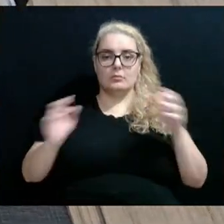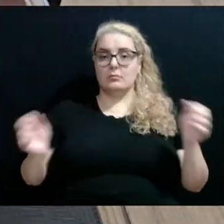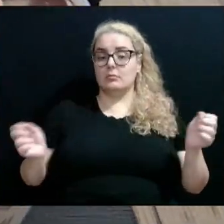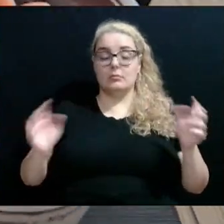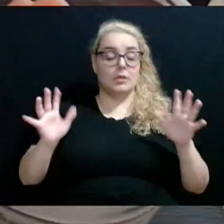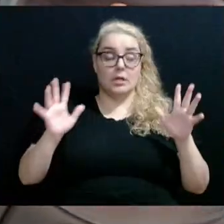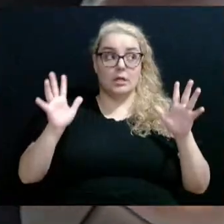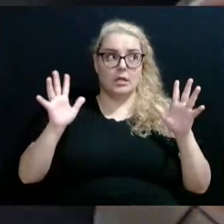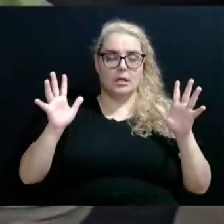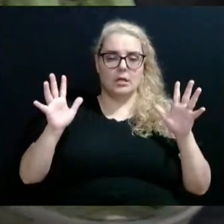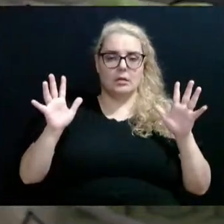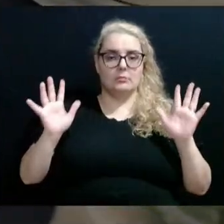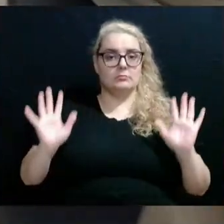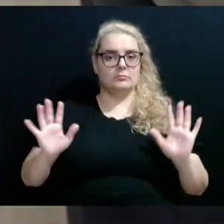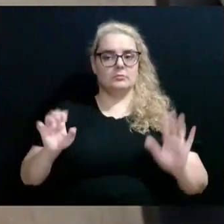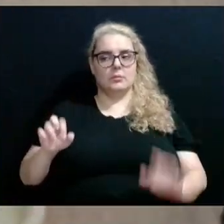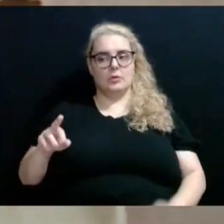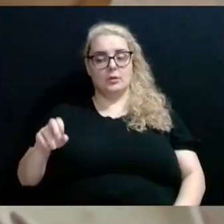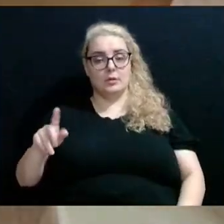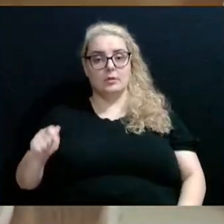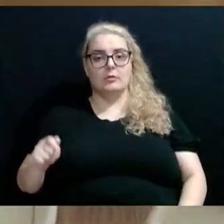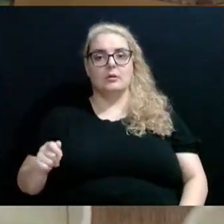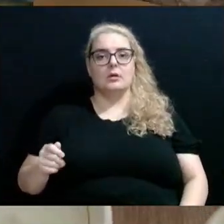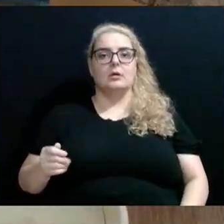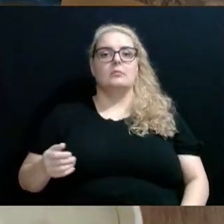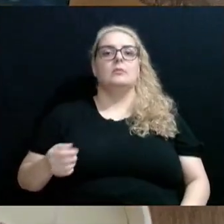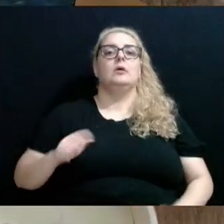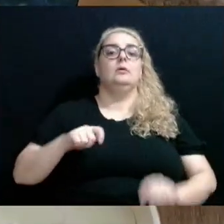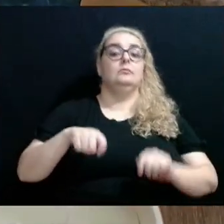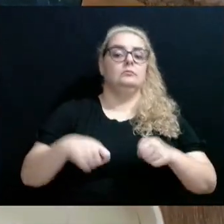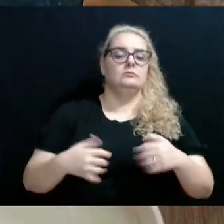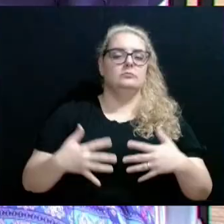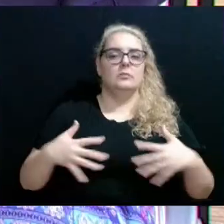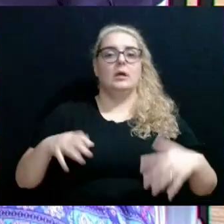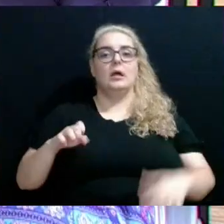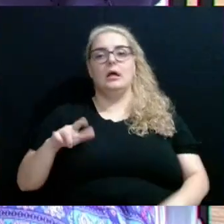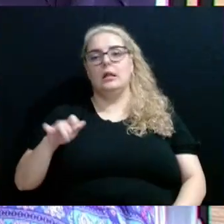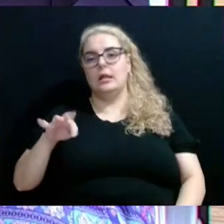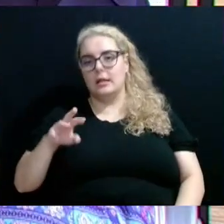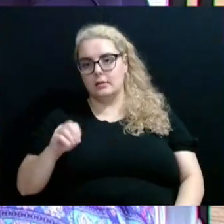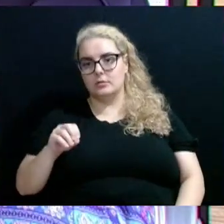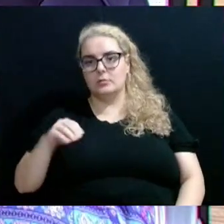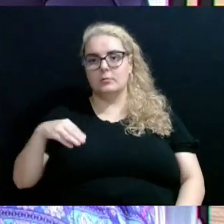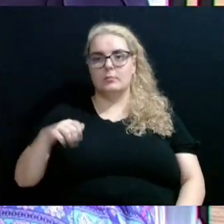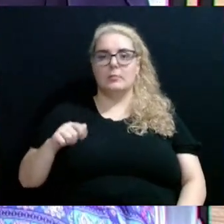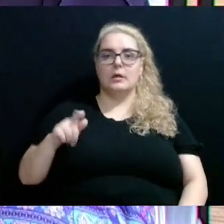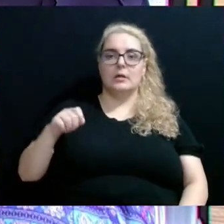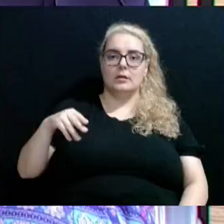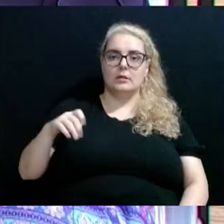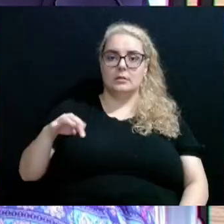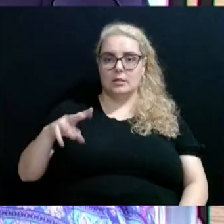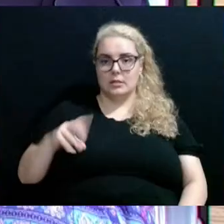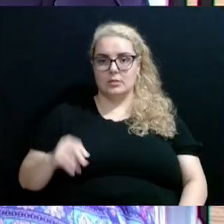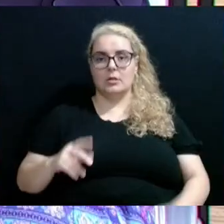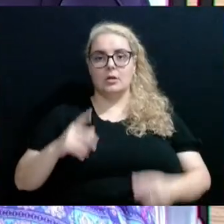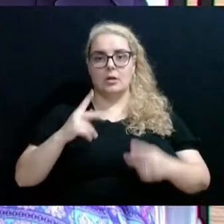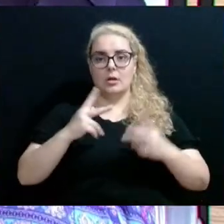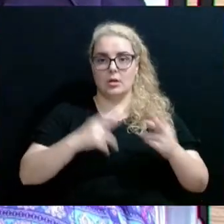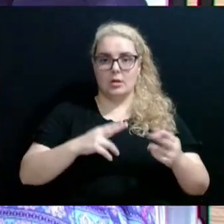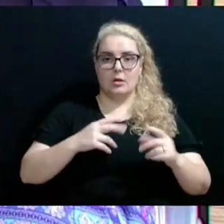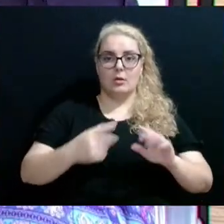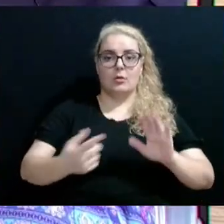Então, a erva, ela conversa com o nosso campo eletromagnético. Nosso campo eletromagnético é como se fosse nossa